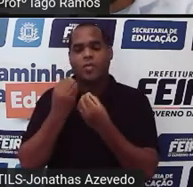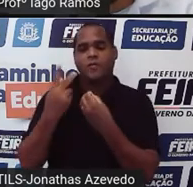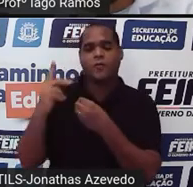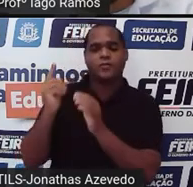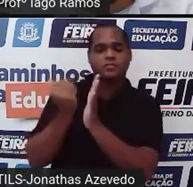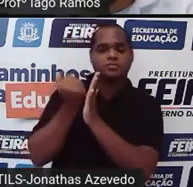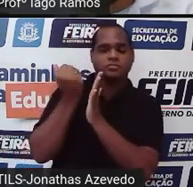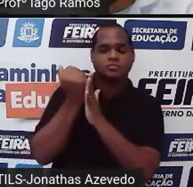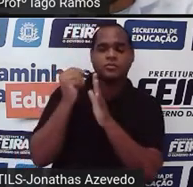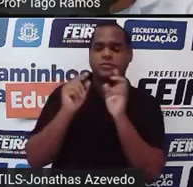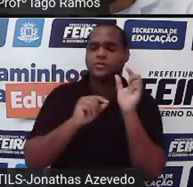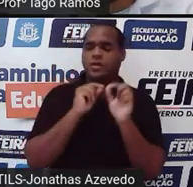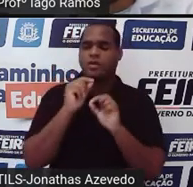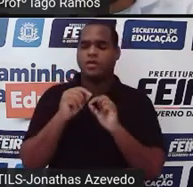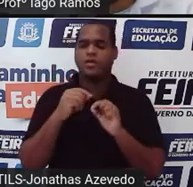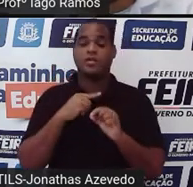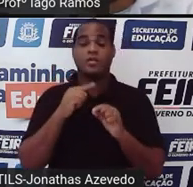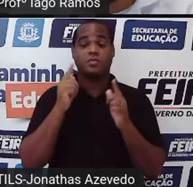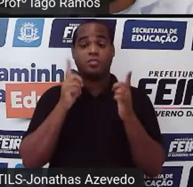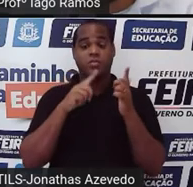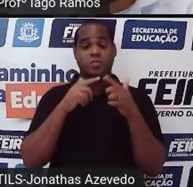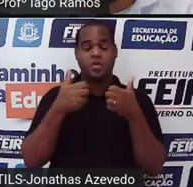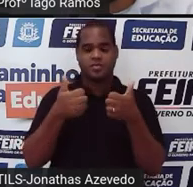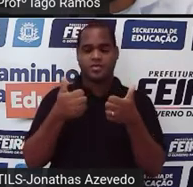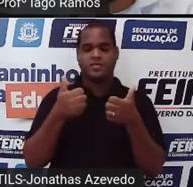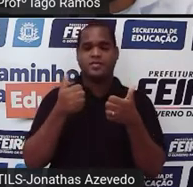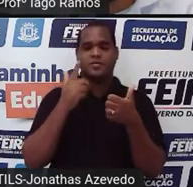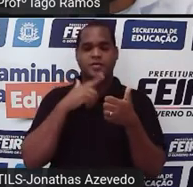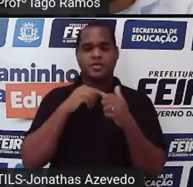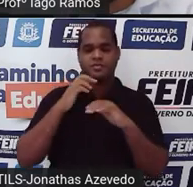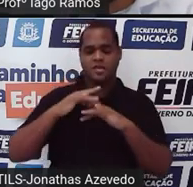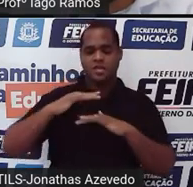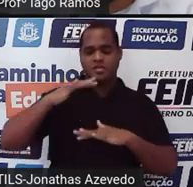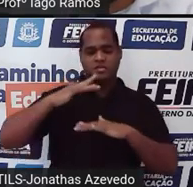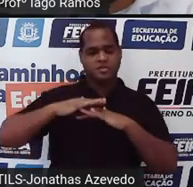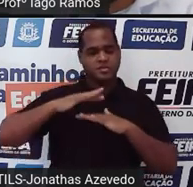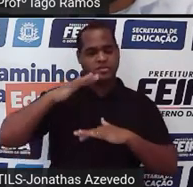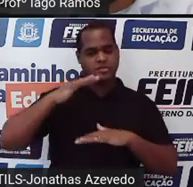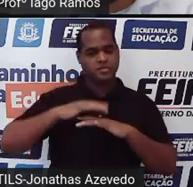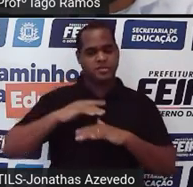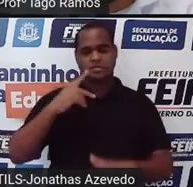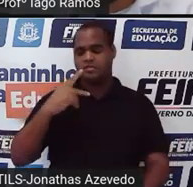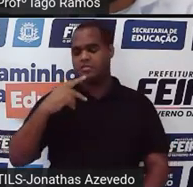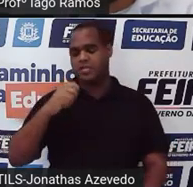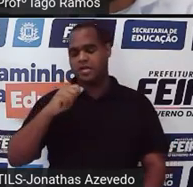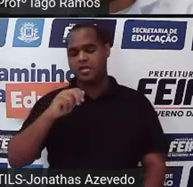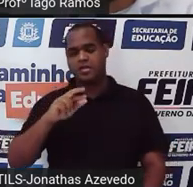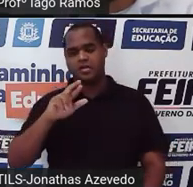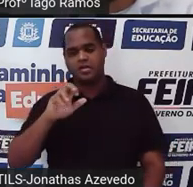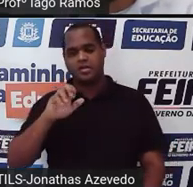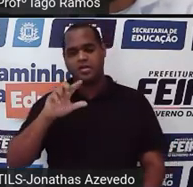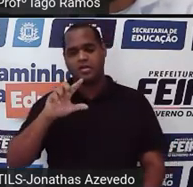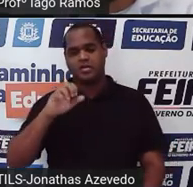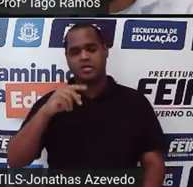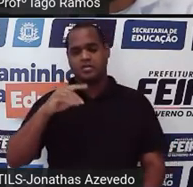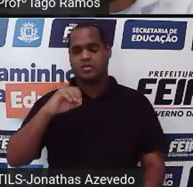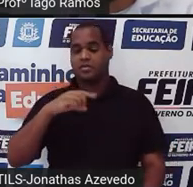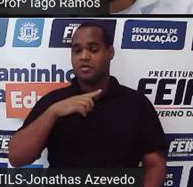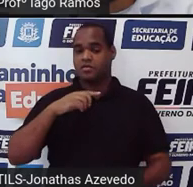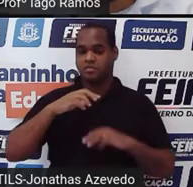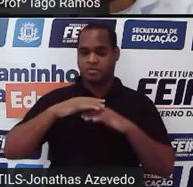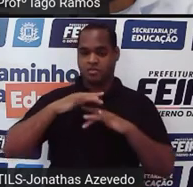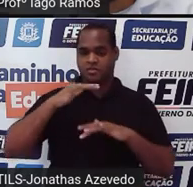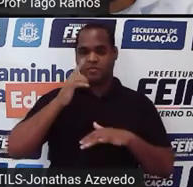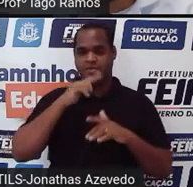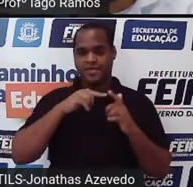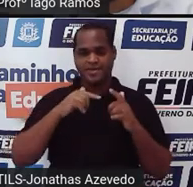esse vai dar toda essa medida aqui ó do paralelepípedo vai dar esse comprimento aqui